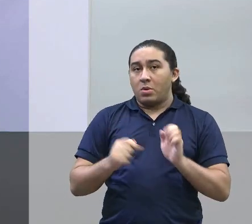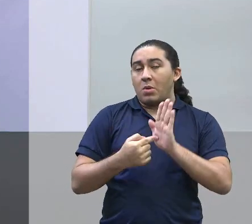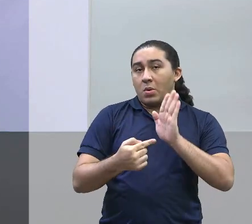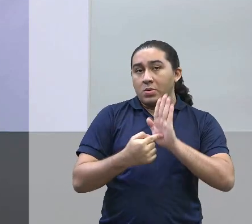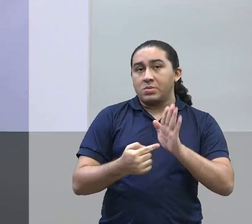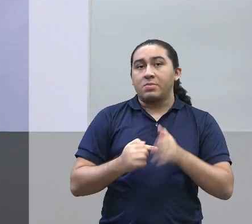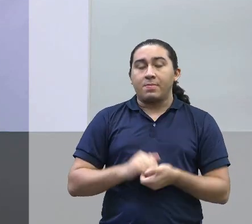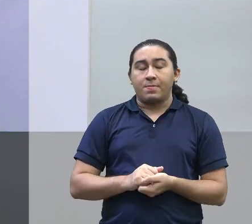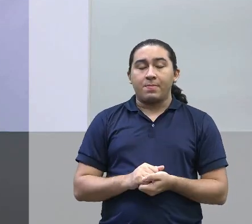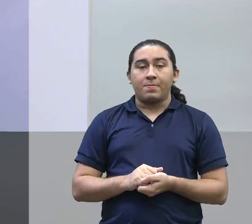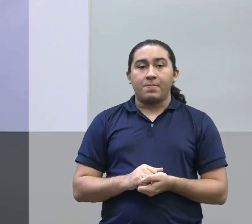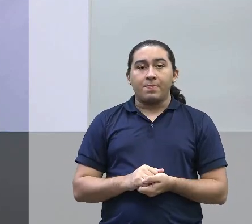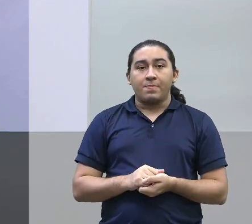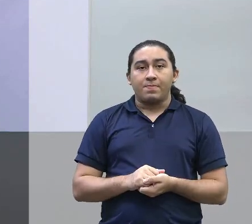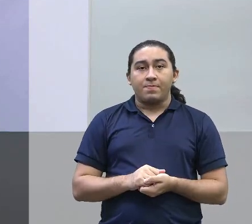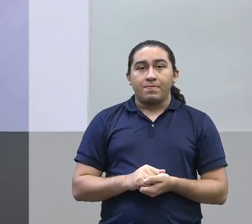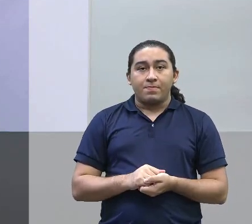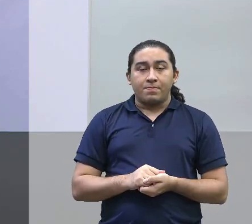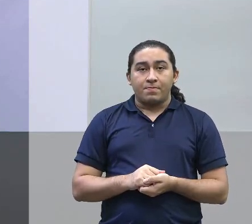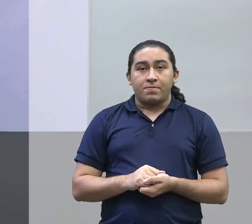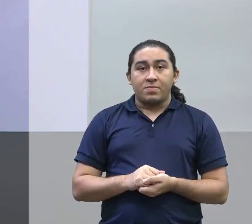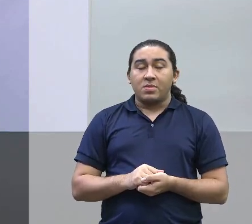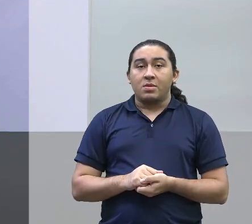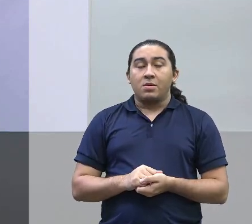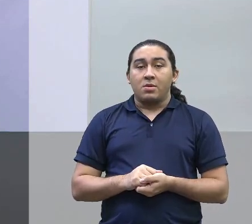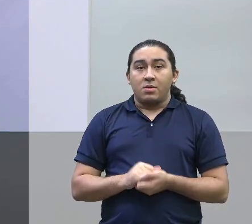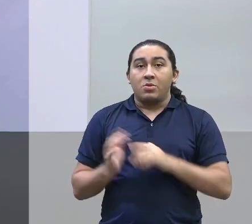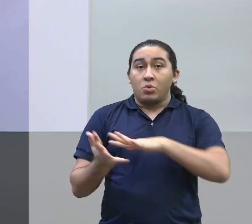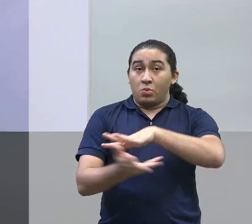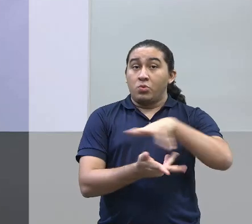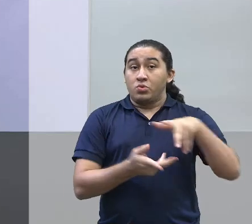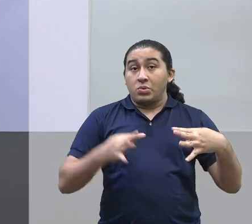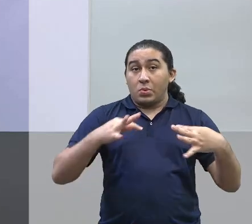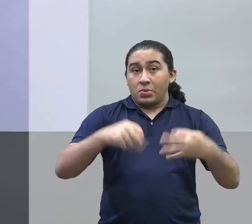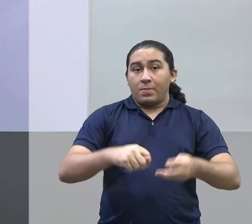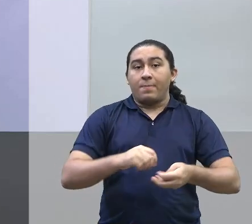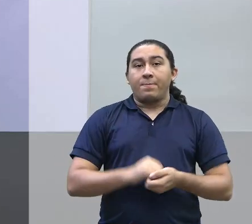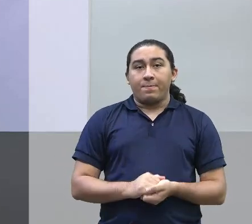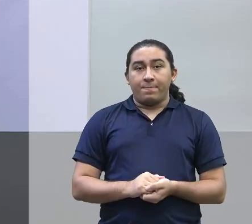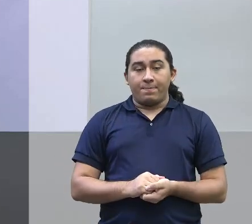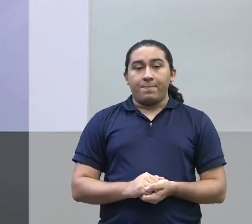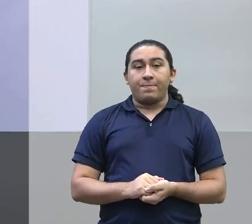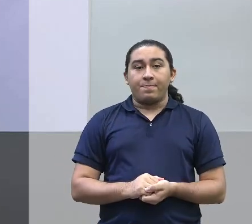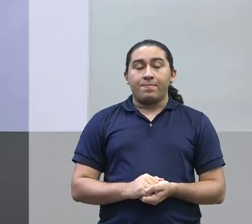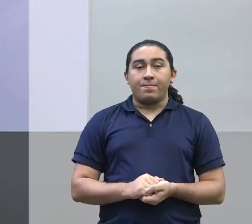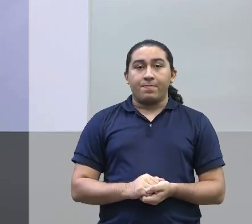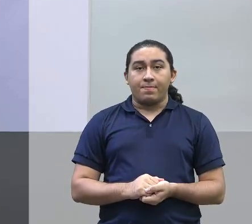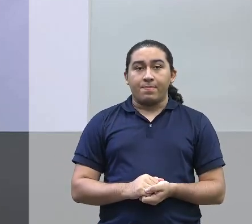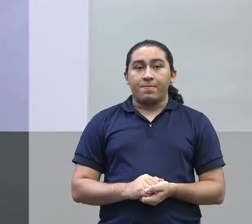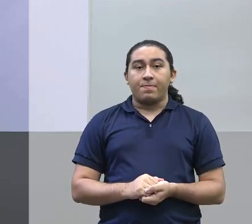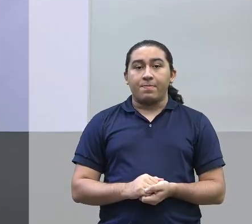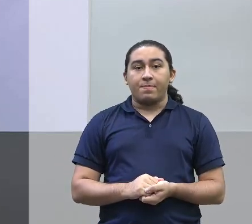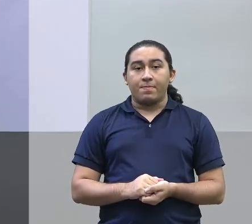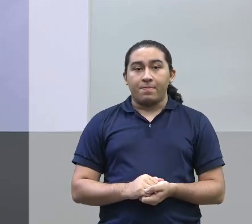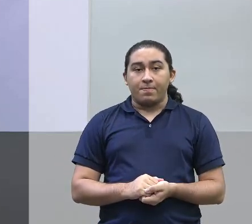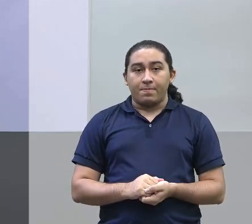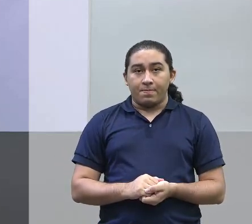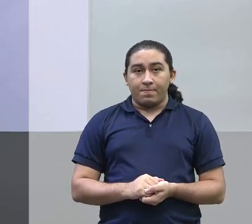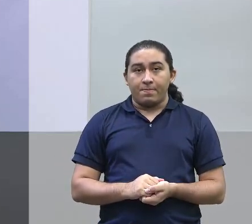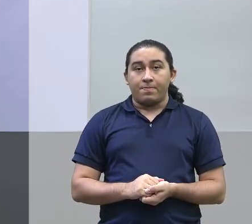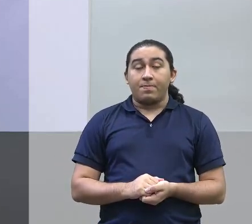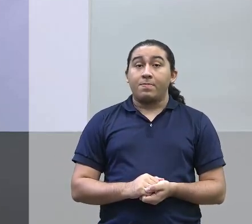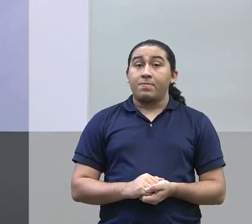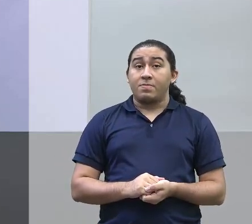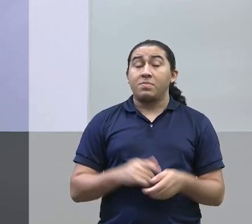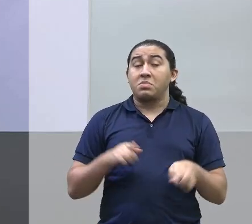mais recentes, tanto do Brasil como do mundo também. Nós podemos encontrar na